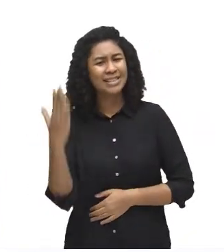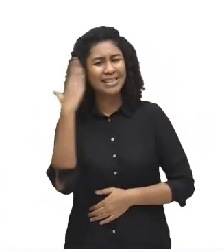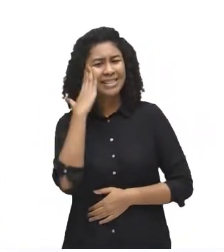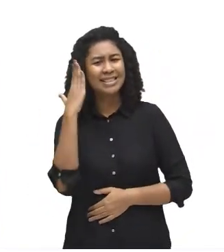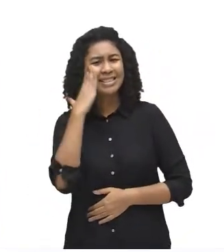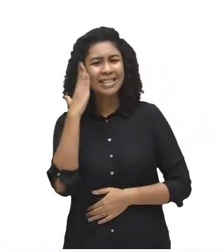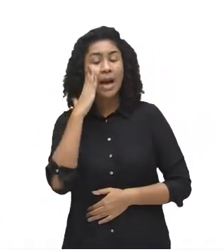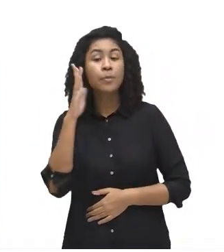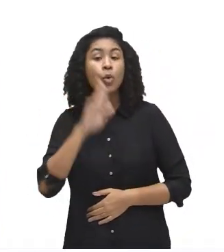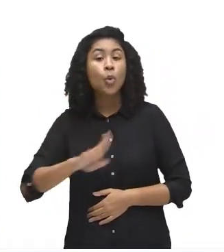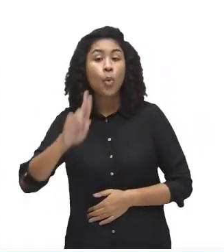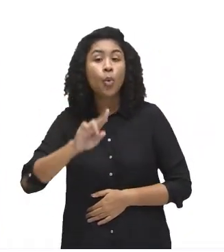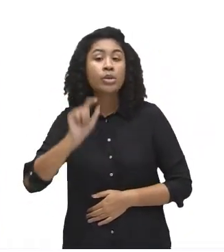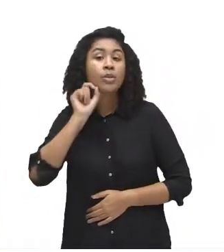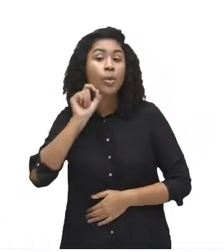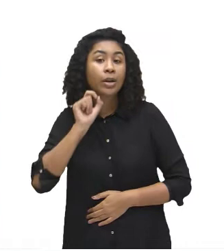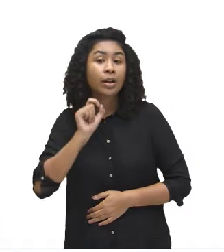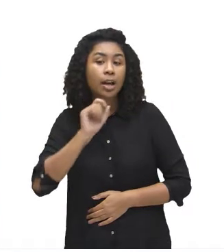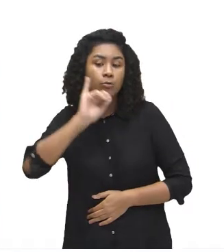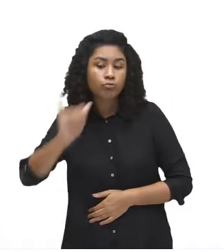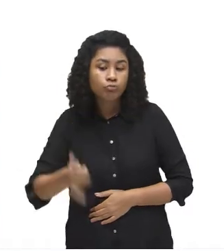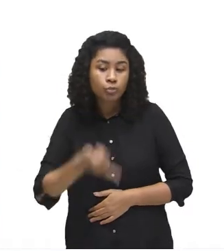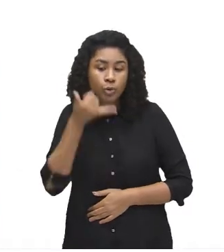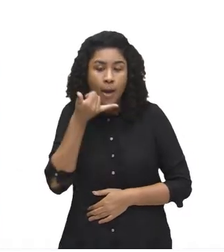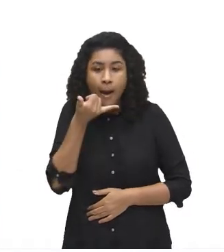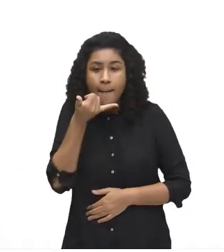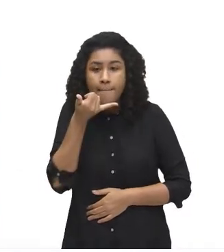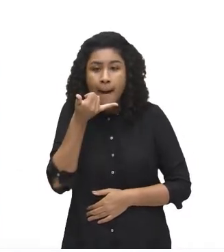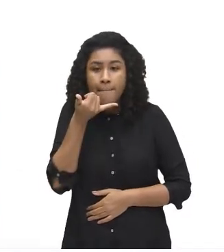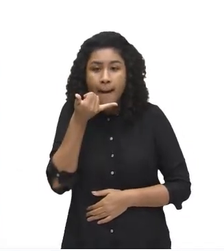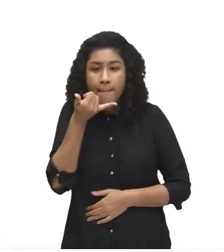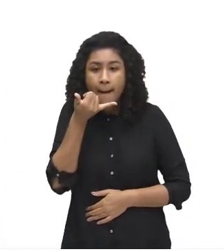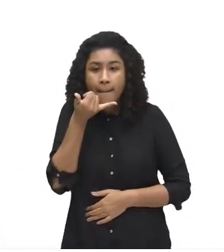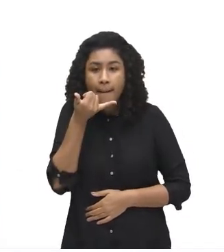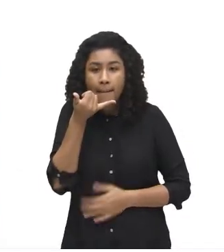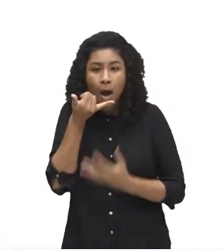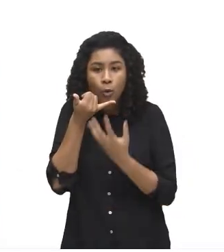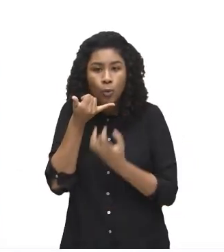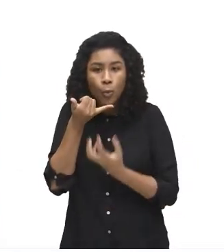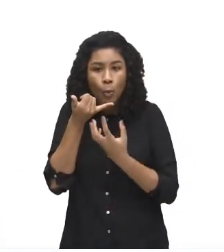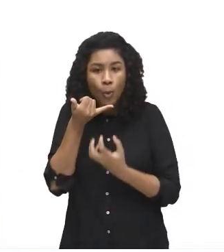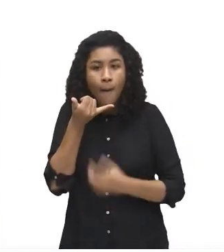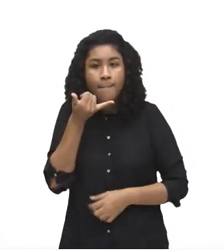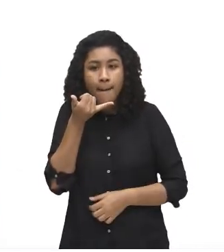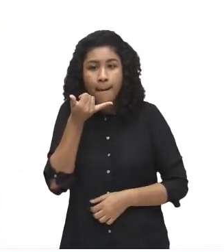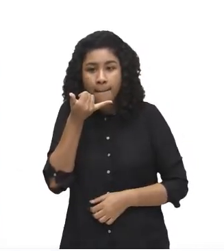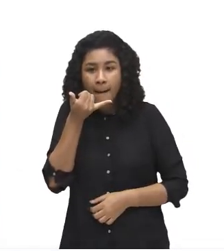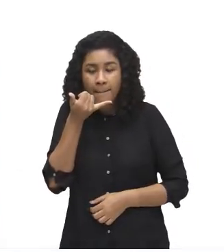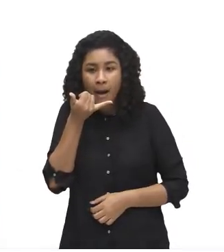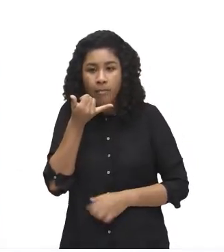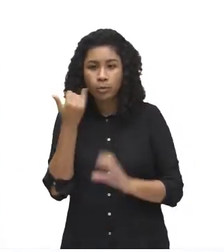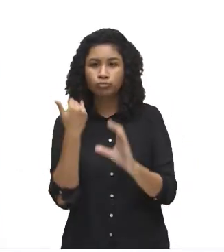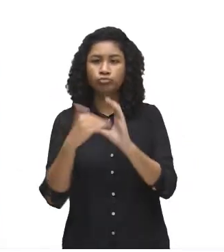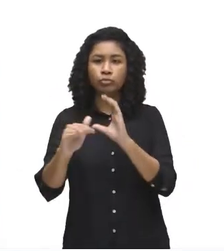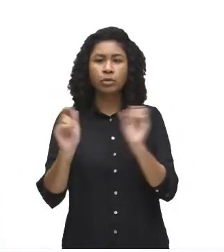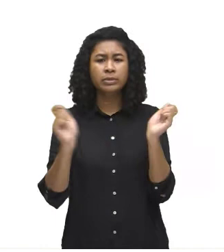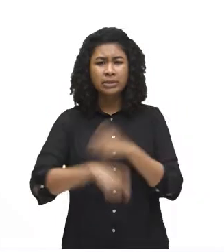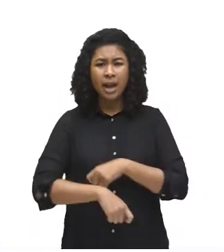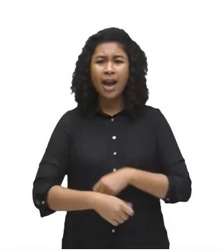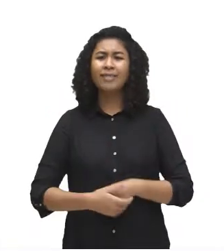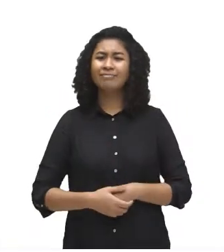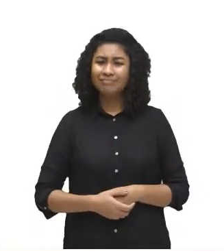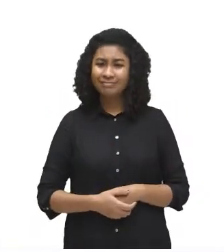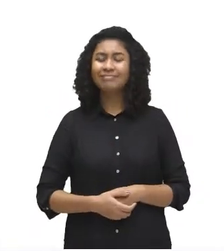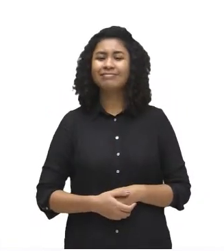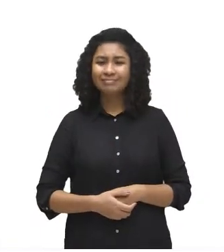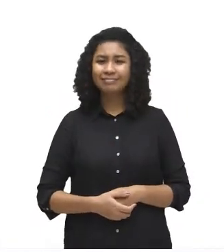dos áudios, ou seja, textos orais. Olha que interessante o exemplo. Os